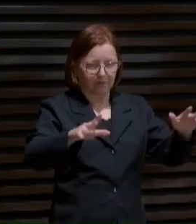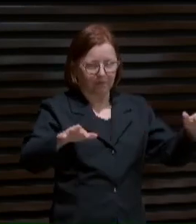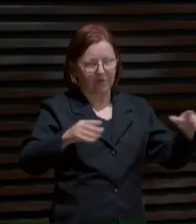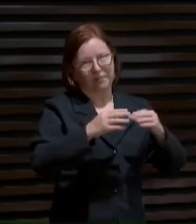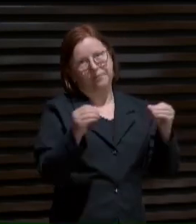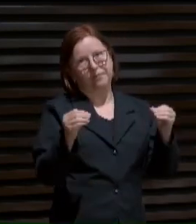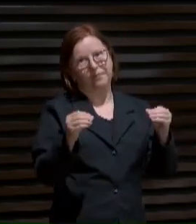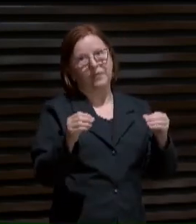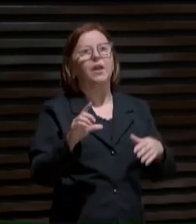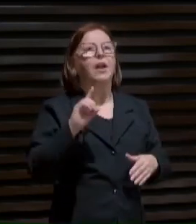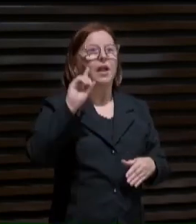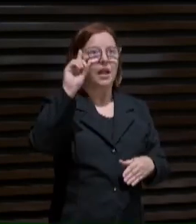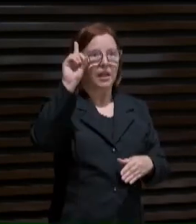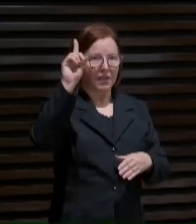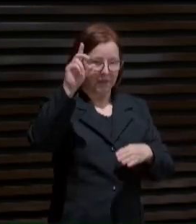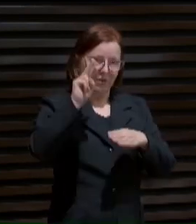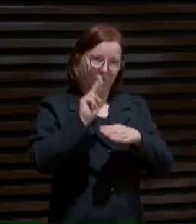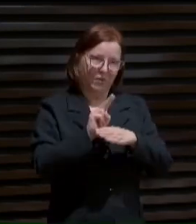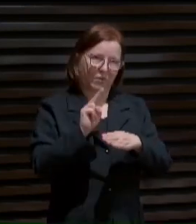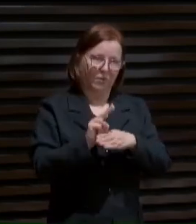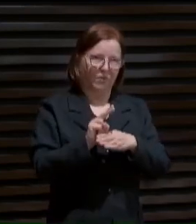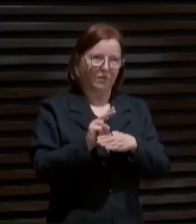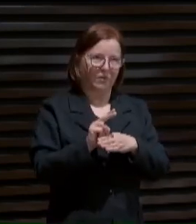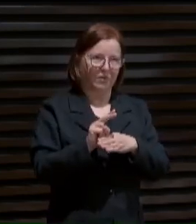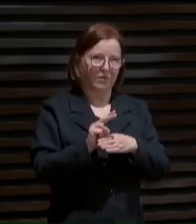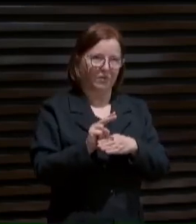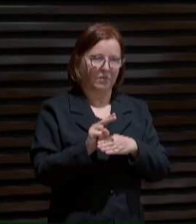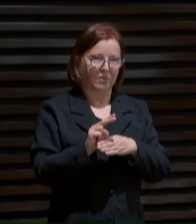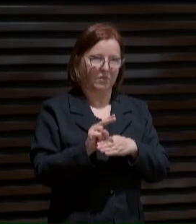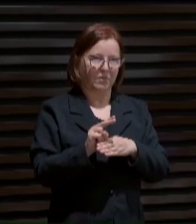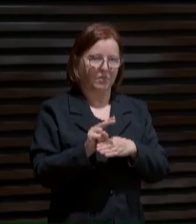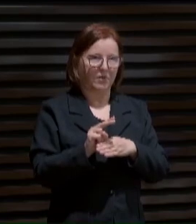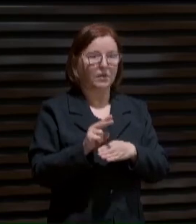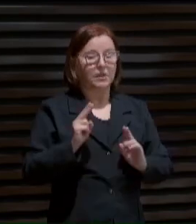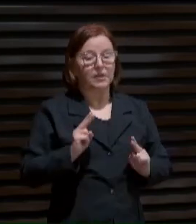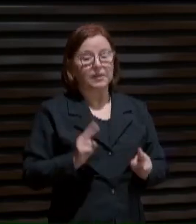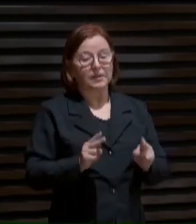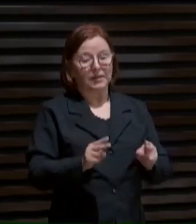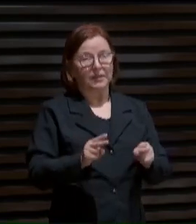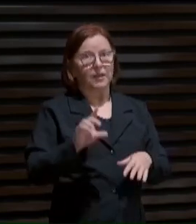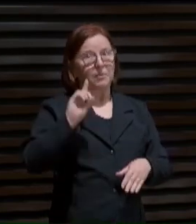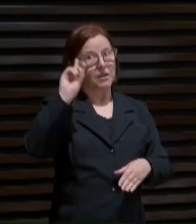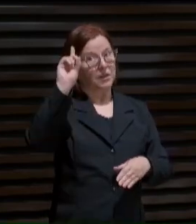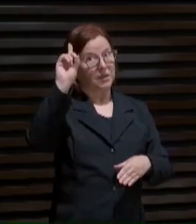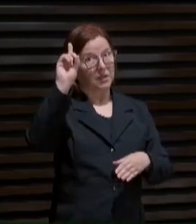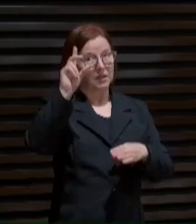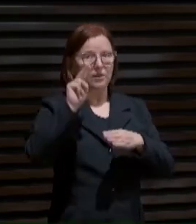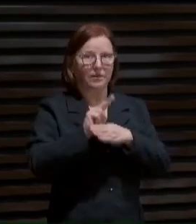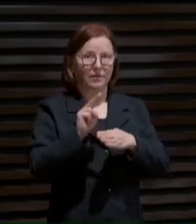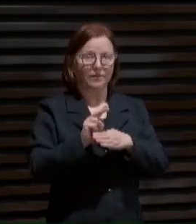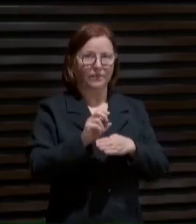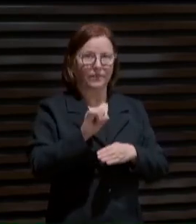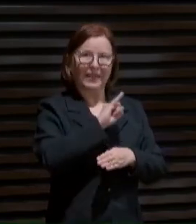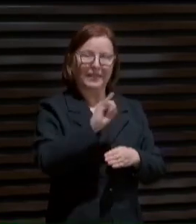Deus é Zeloso amados ele não deixou de ser aquele Deus Veloso que nós vamos em Isaías 11